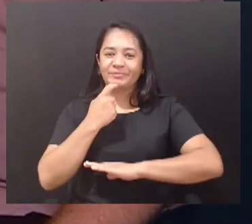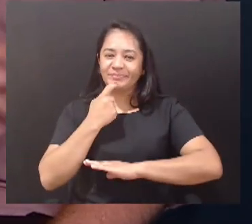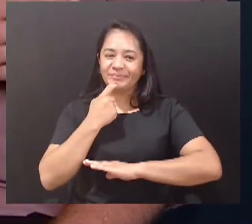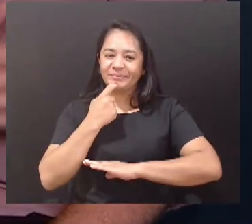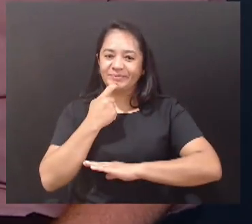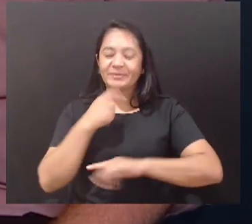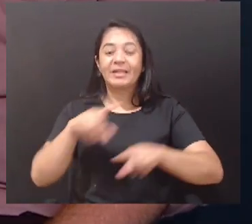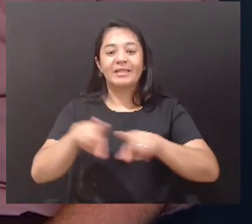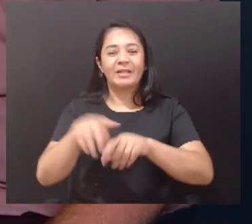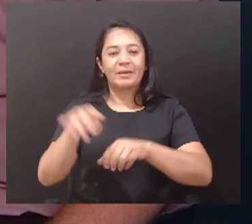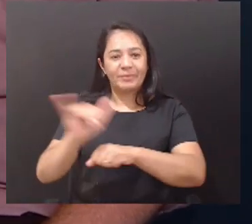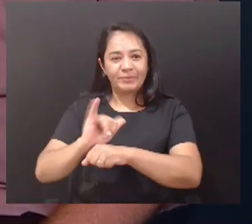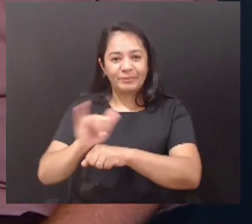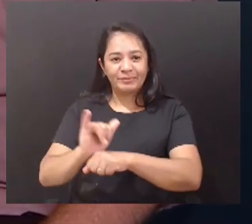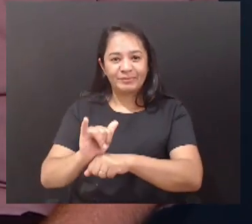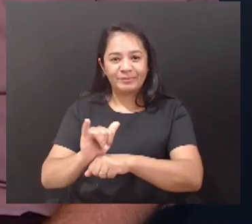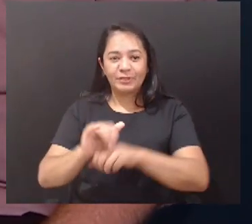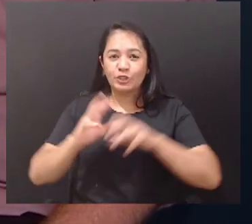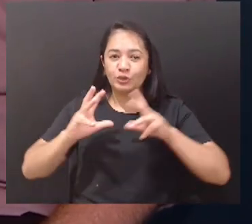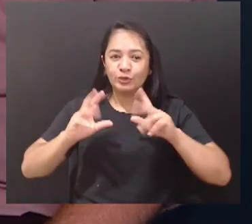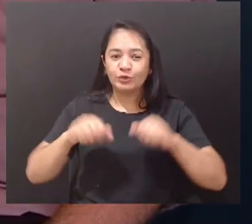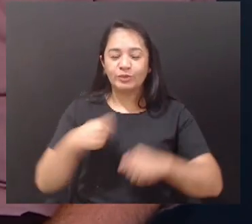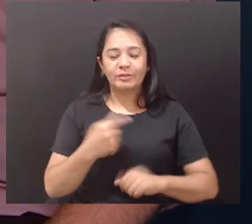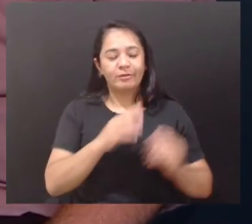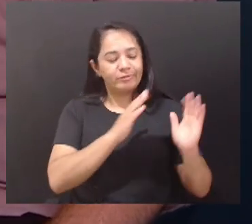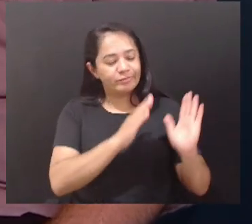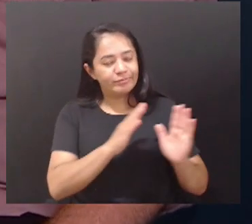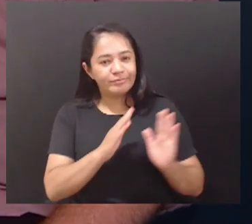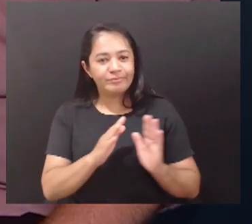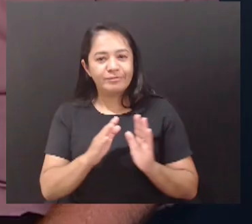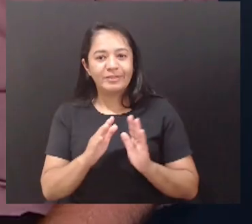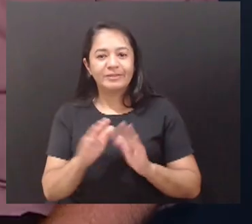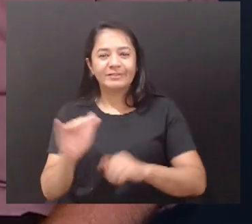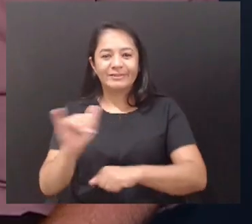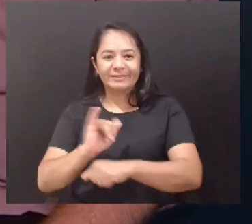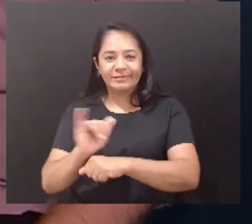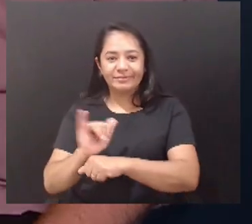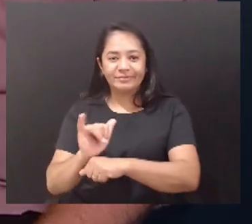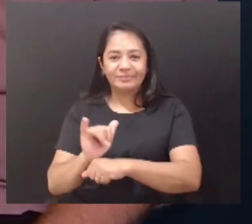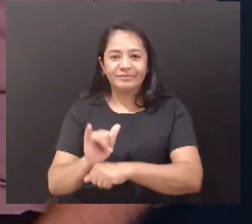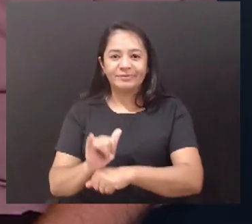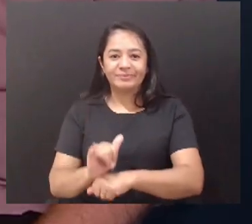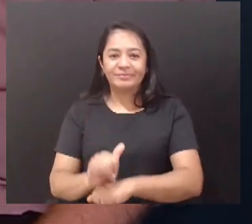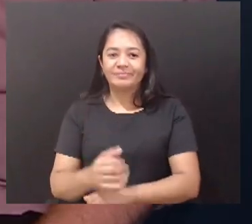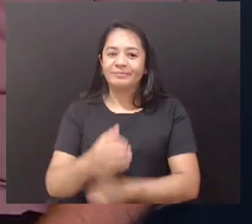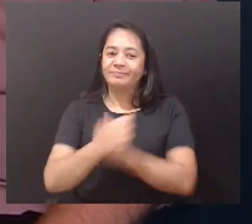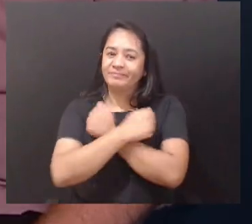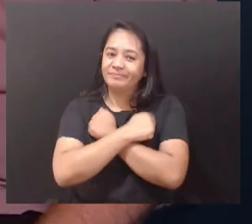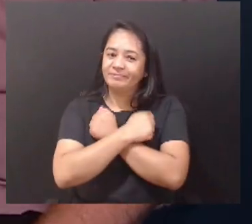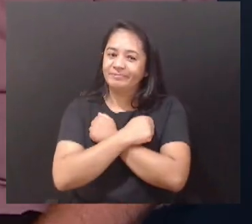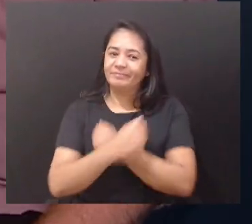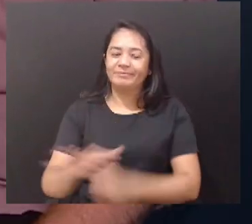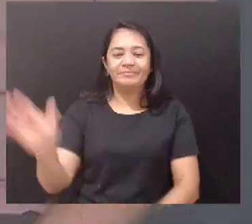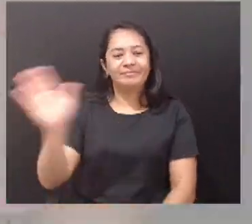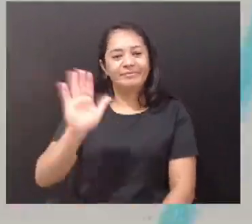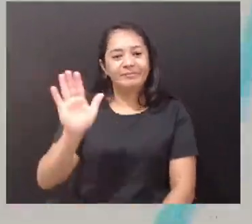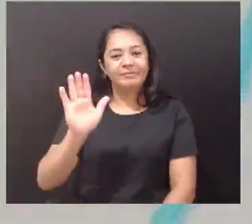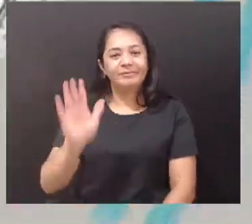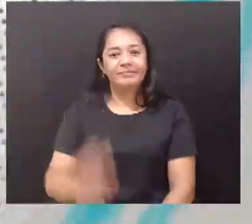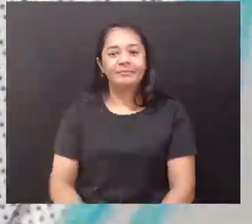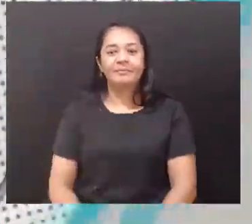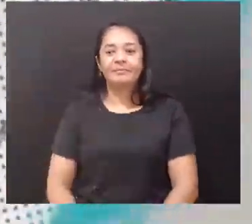no YouTube, onde tem toda a nossa programação. O canal é TV Câmara Campinas. Um abraço, até o próximo Na Ponta do Lápis.